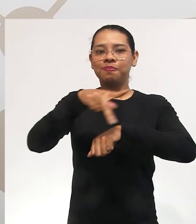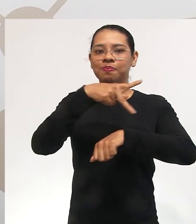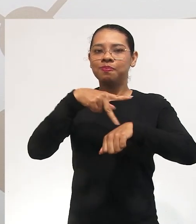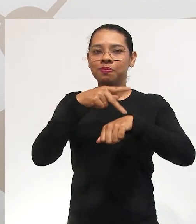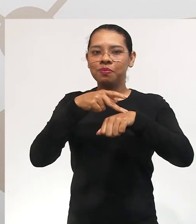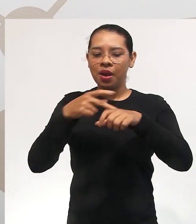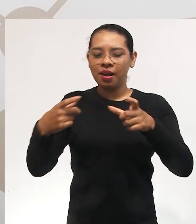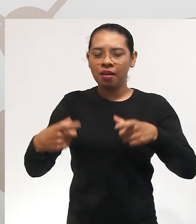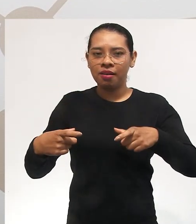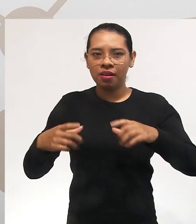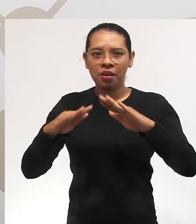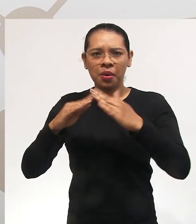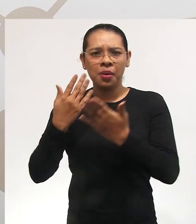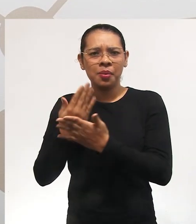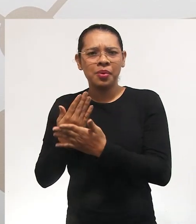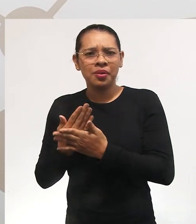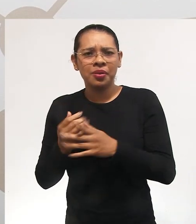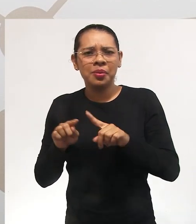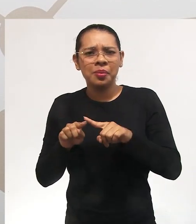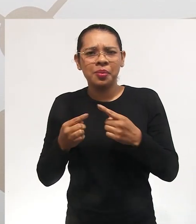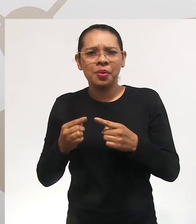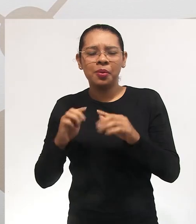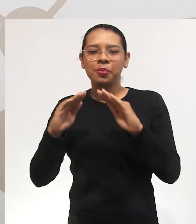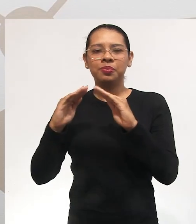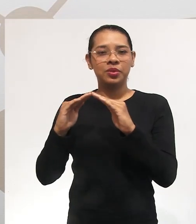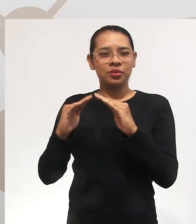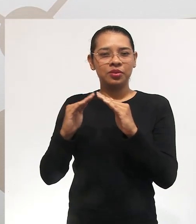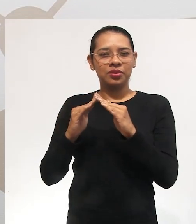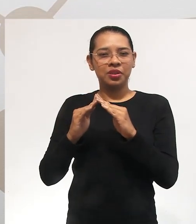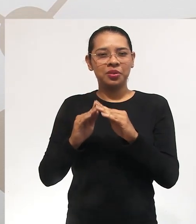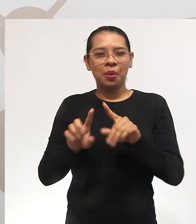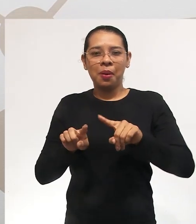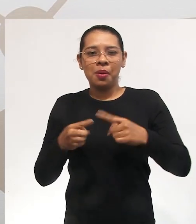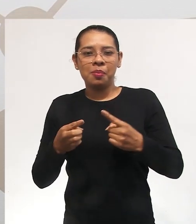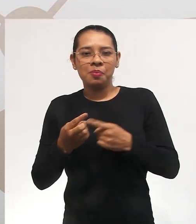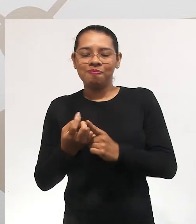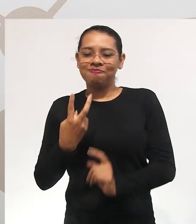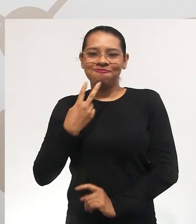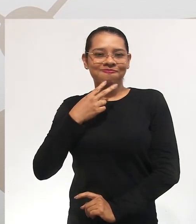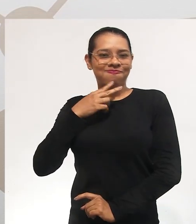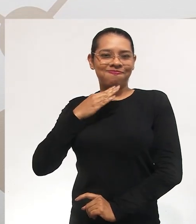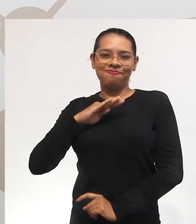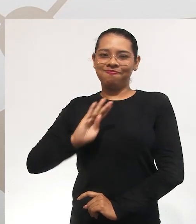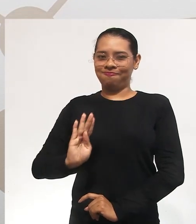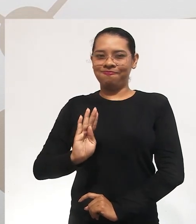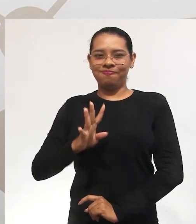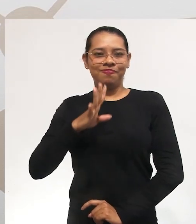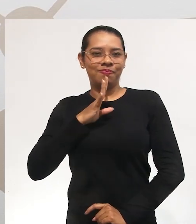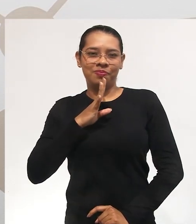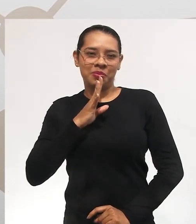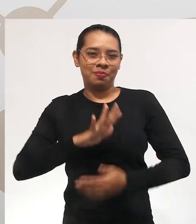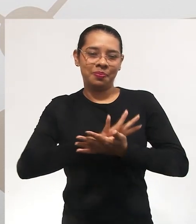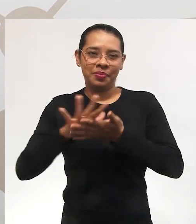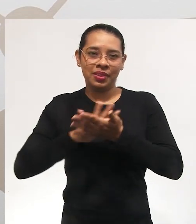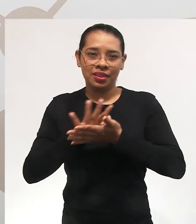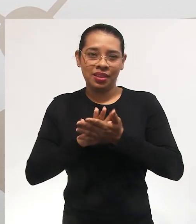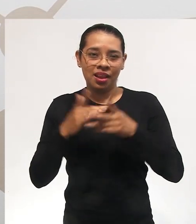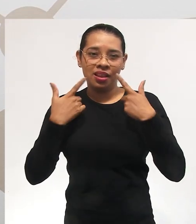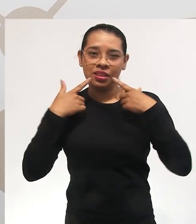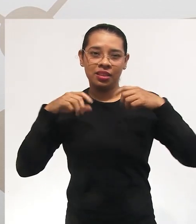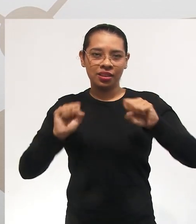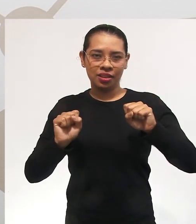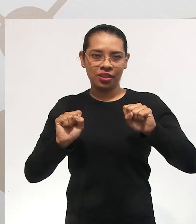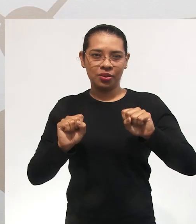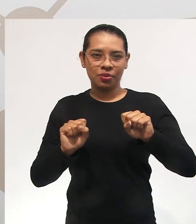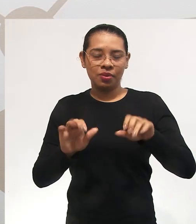sem conhecer a língua deste país, e ela é condição necessária para sermos cidadãos ativos, participativos e críticos, né? Não